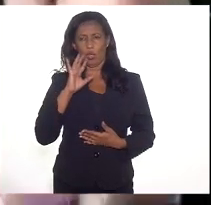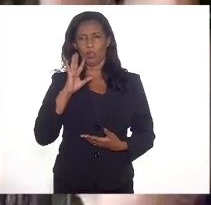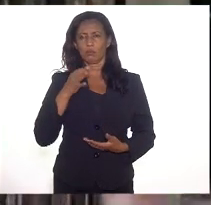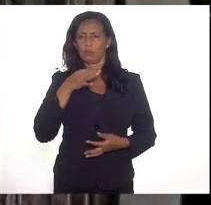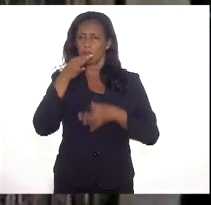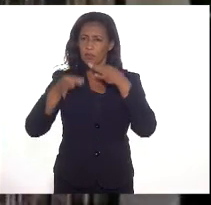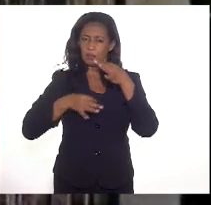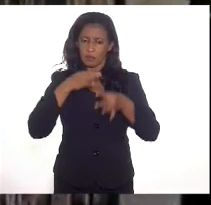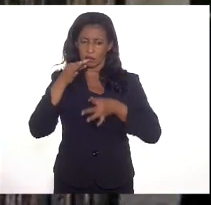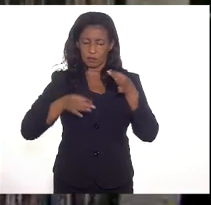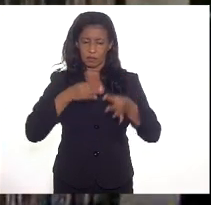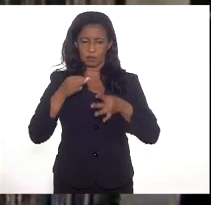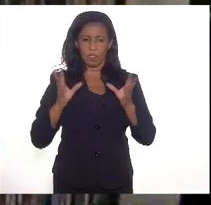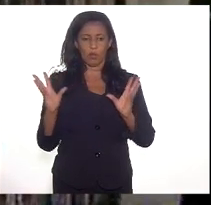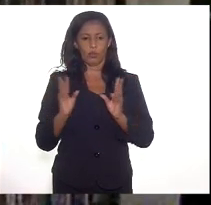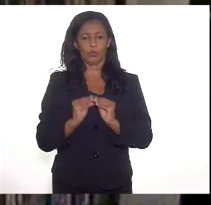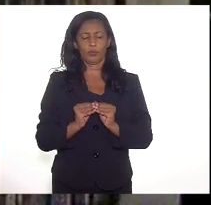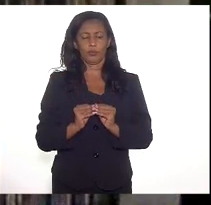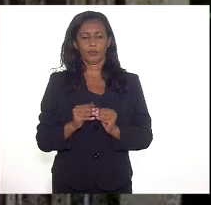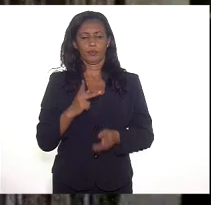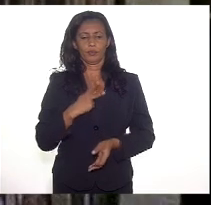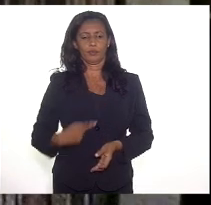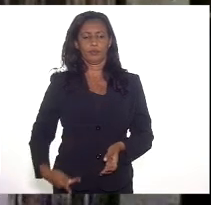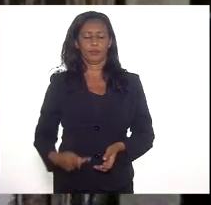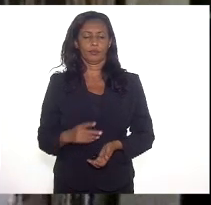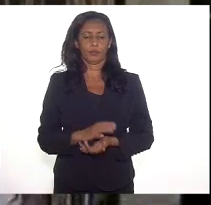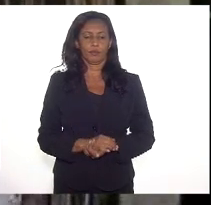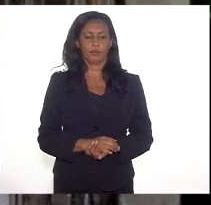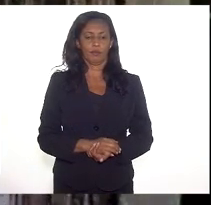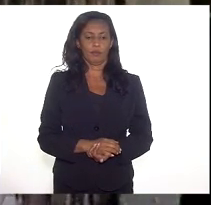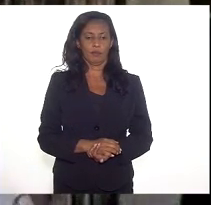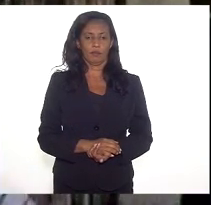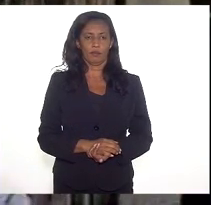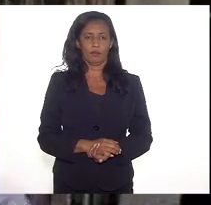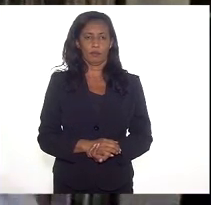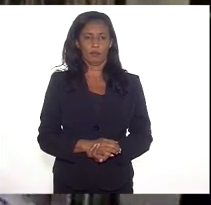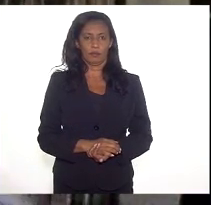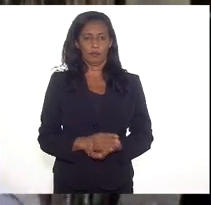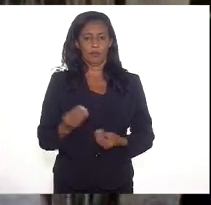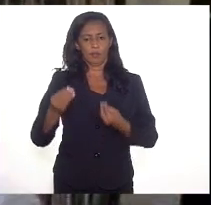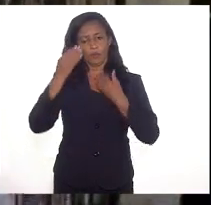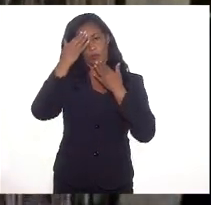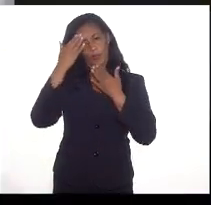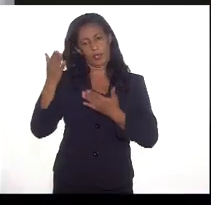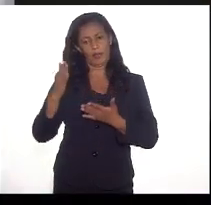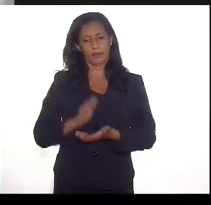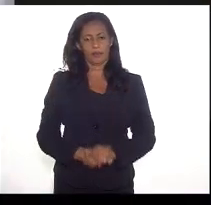considerações e concluir, presidente, exatamente a minha intervenção no dia de hoje. Muito obrigado.